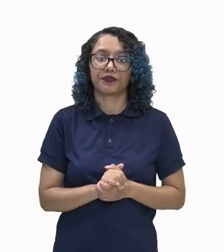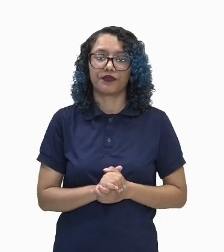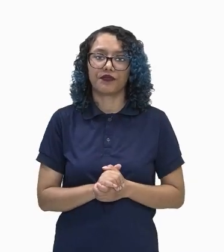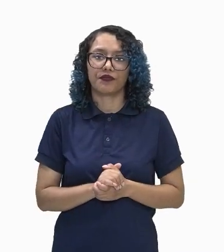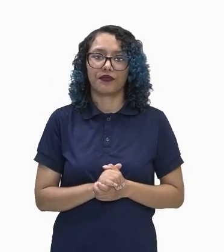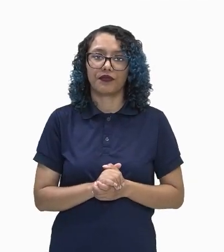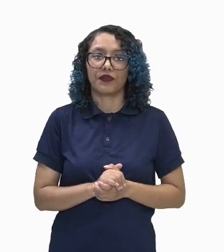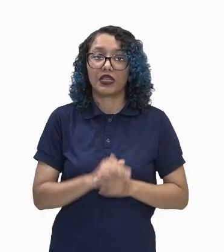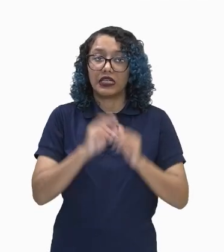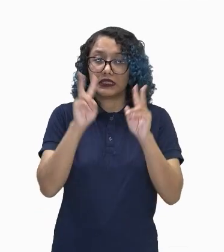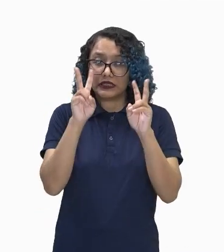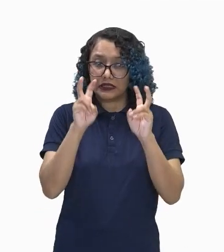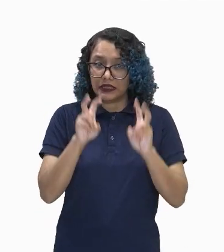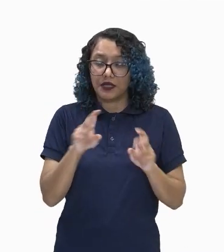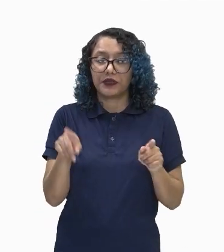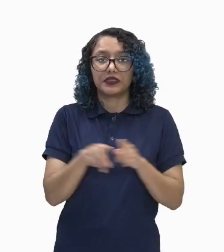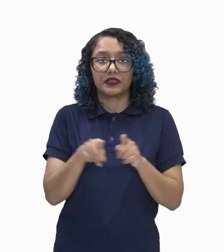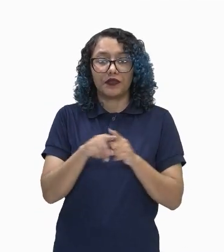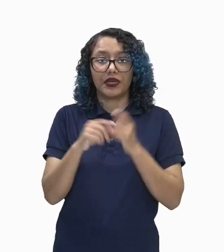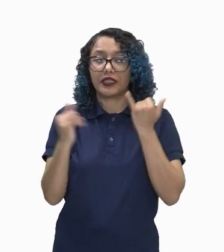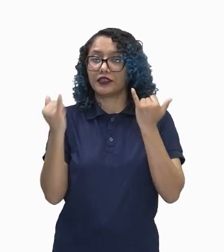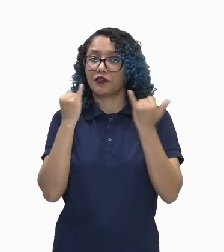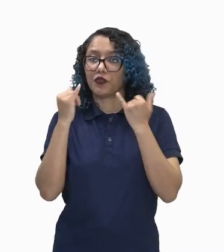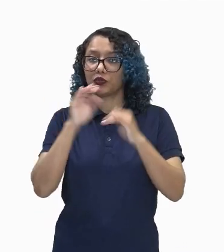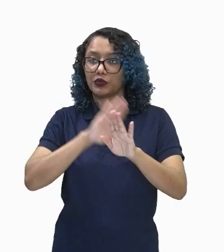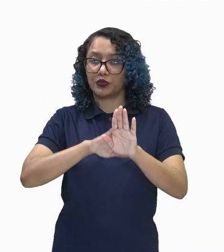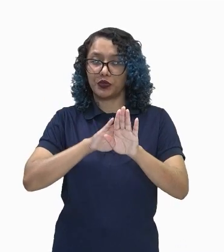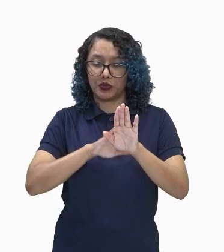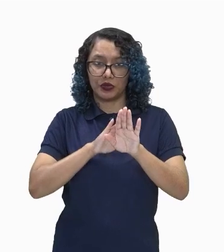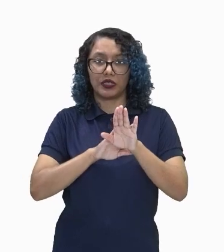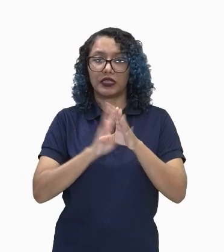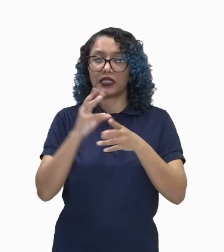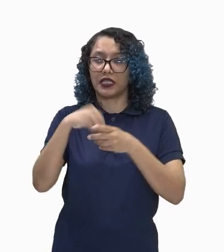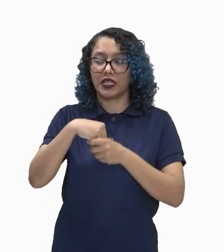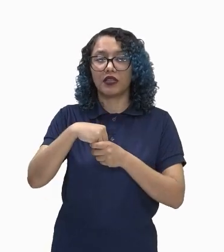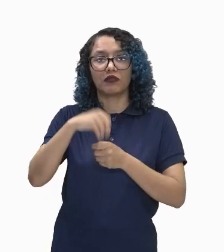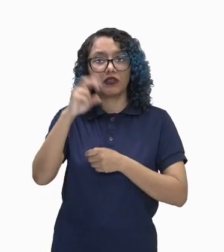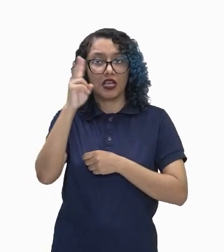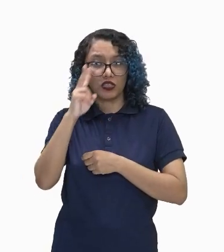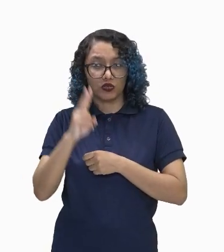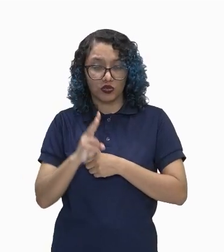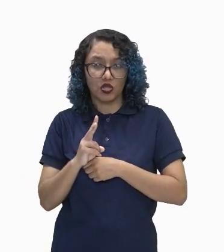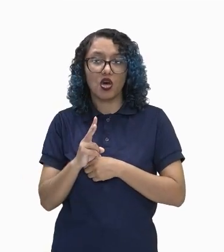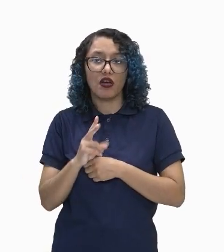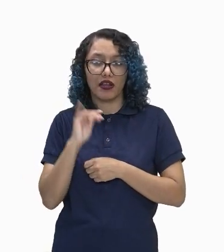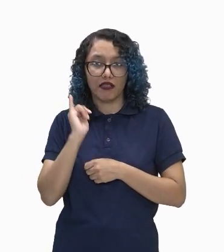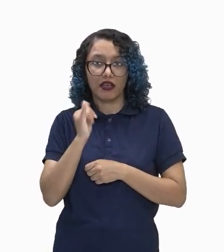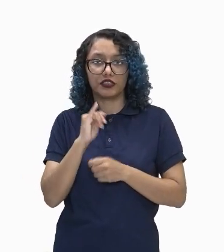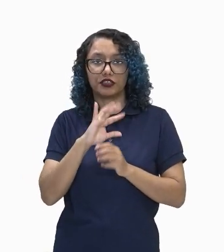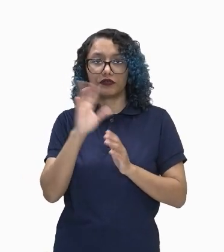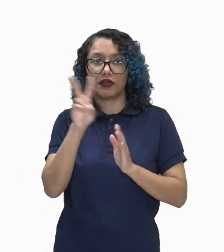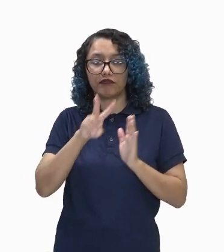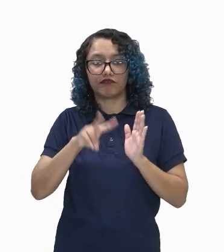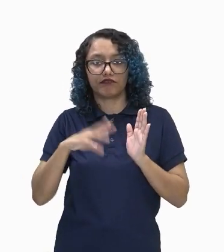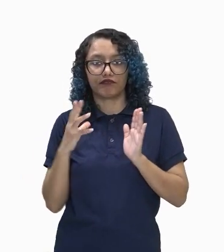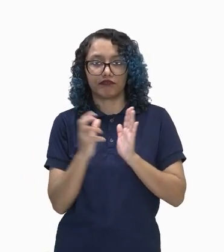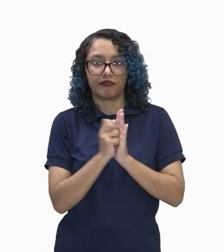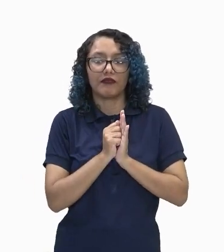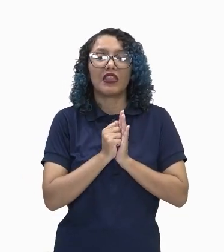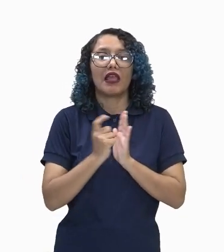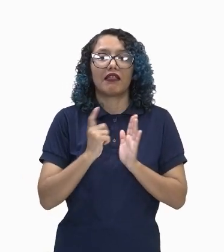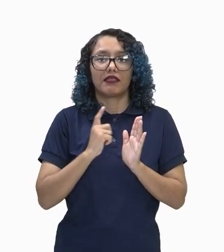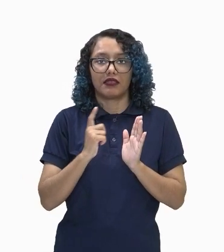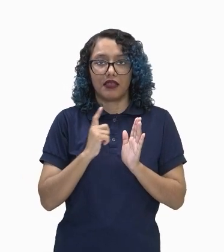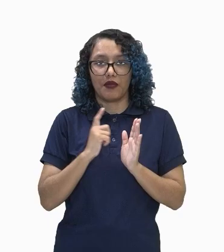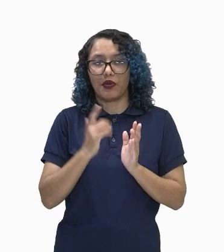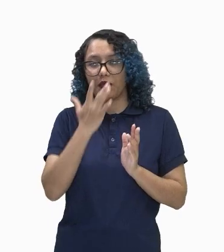os temas e as mensagens que uma narrativa audiovisual pode trazer para quem está ali apreciando aquela